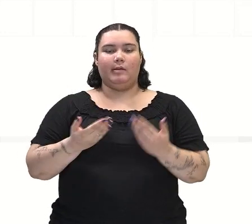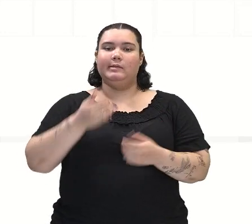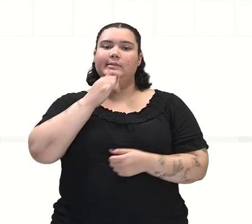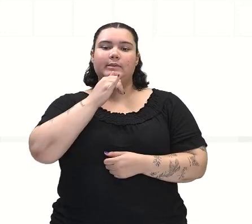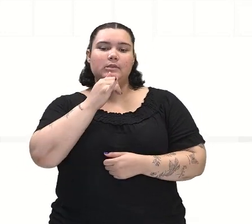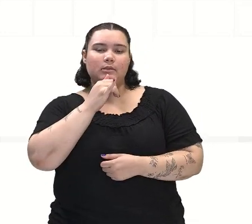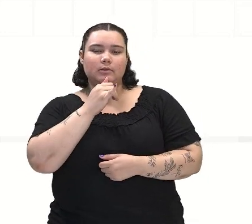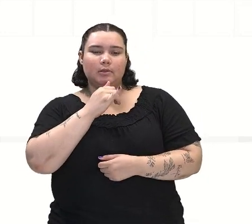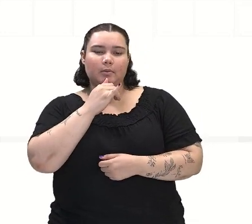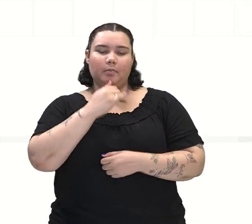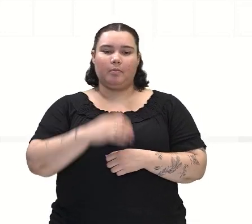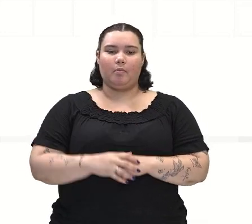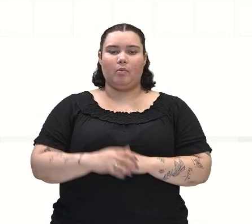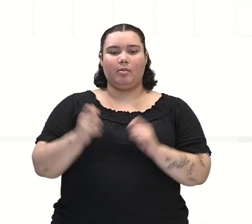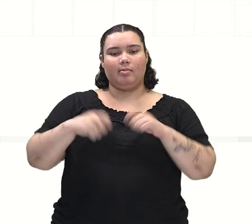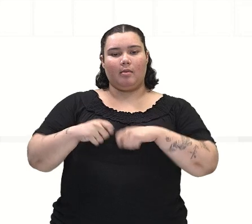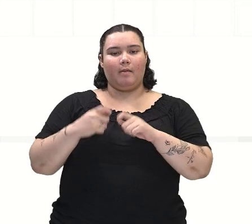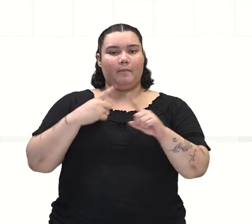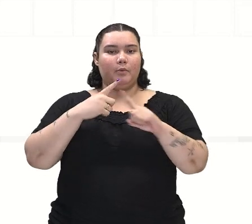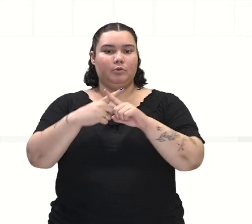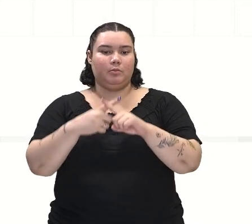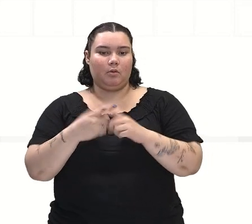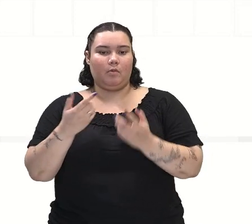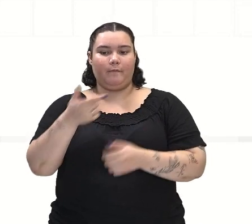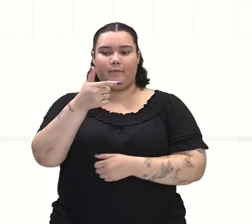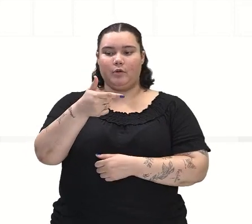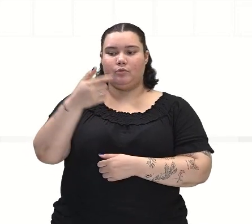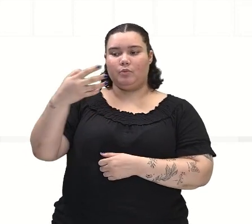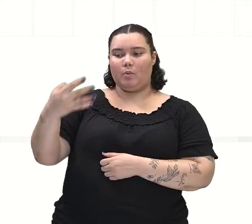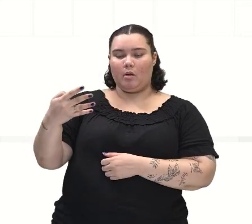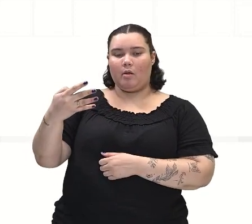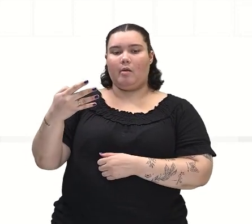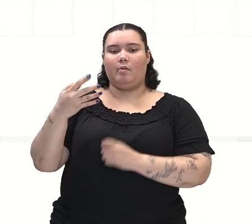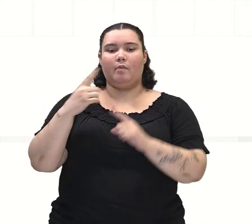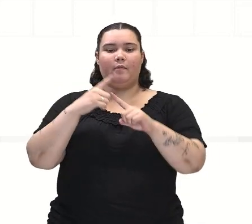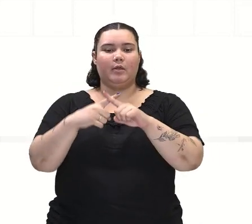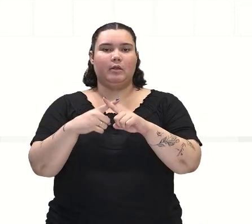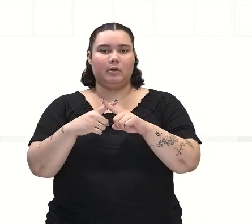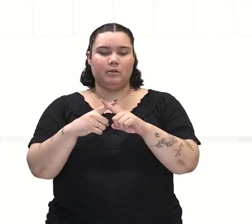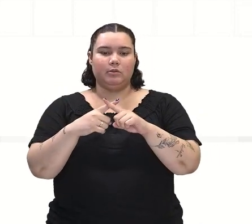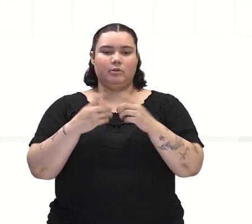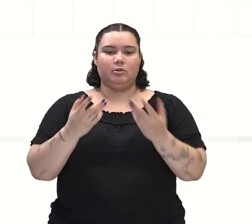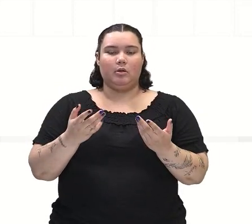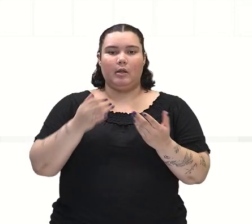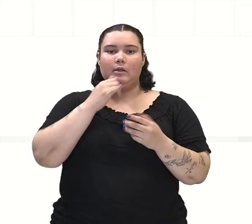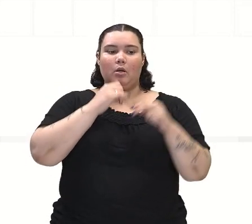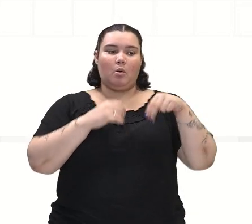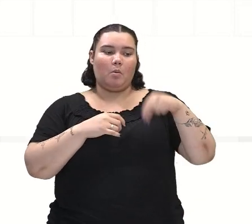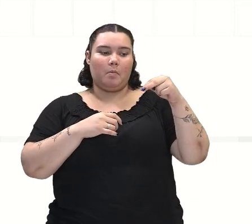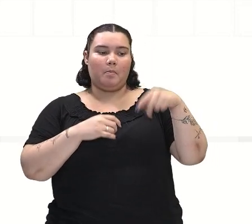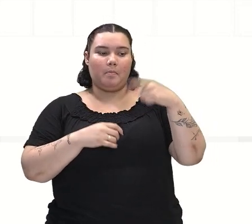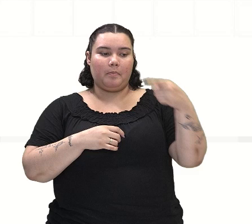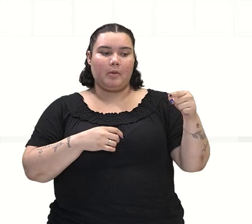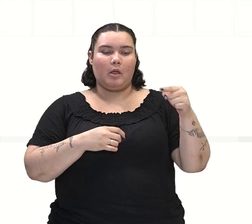poderia multiplicar aqui esse 24 por um valor de π, né? Digamos que eu quero um